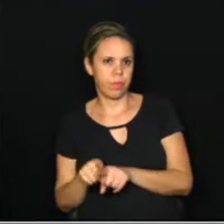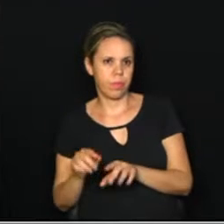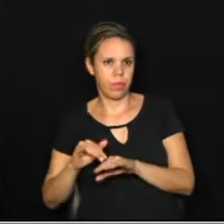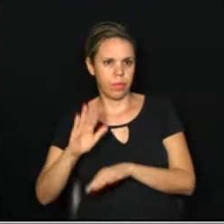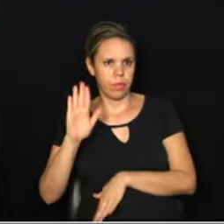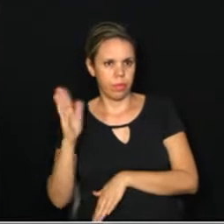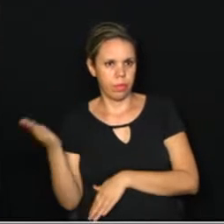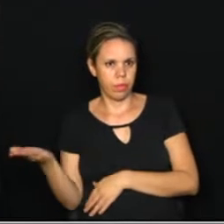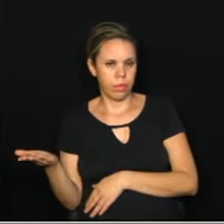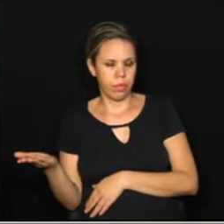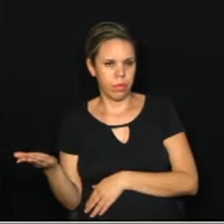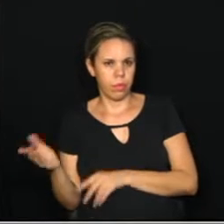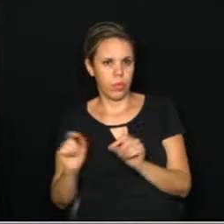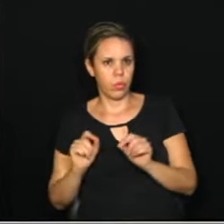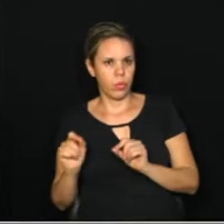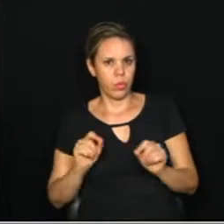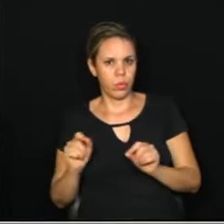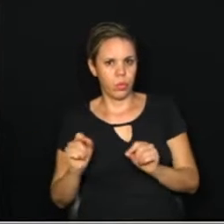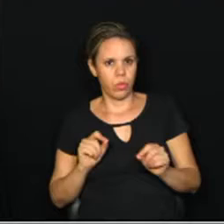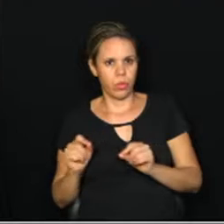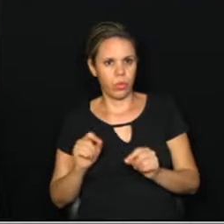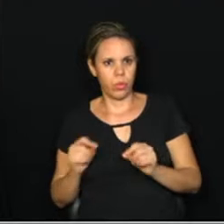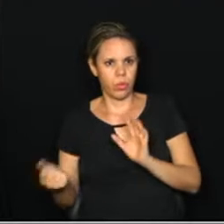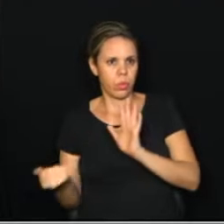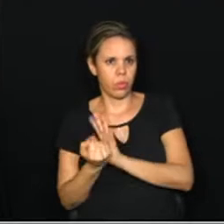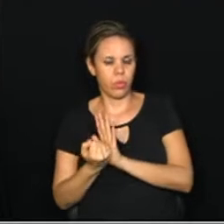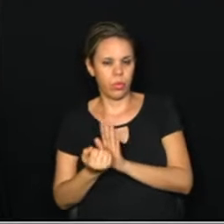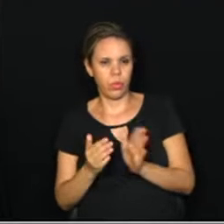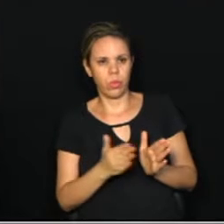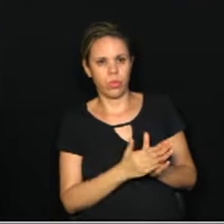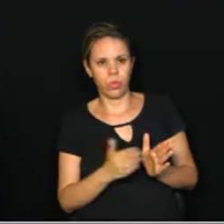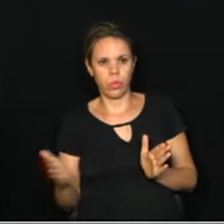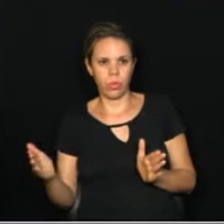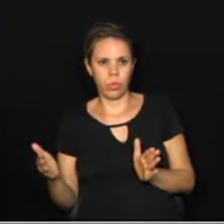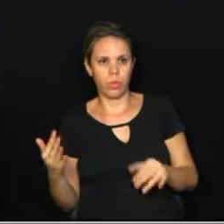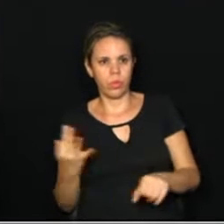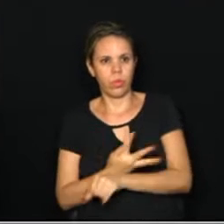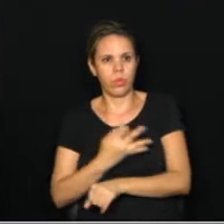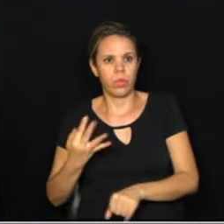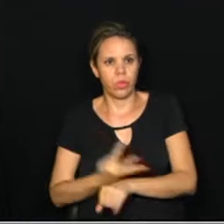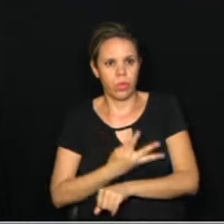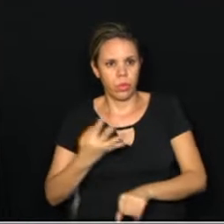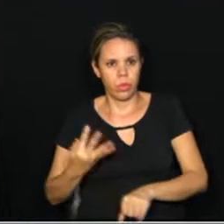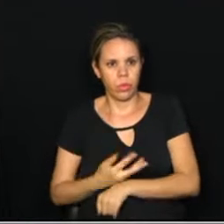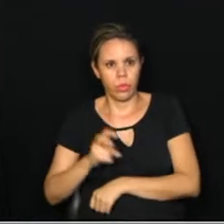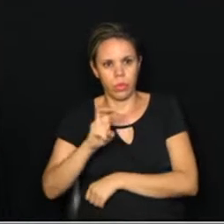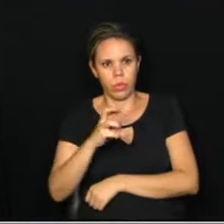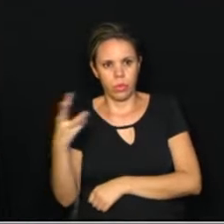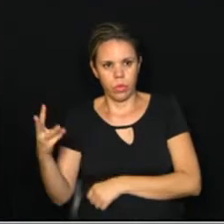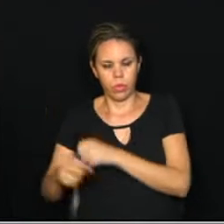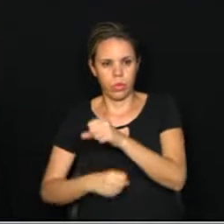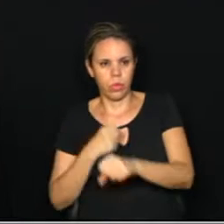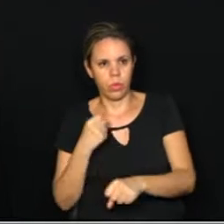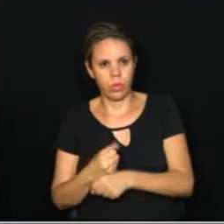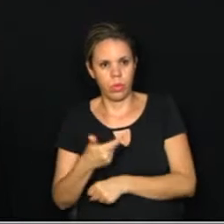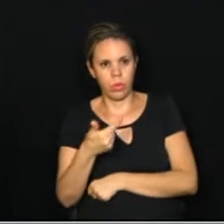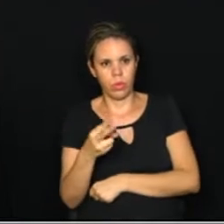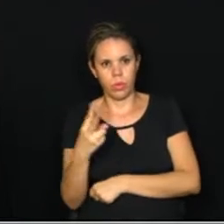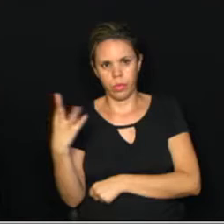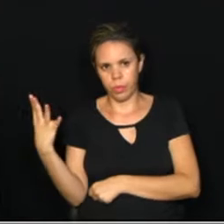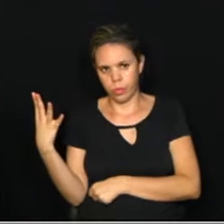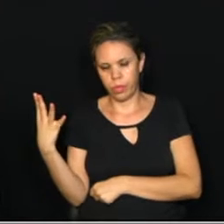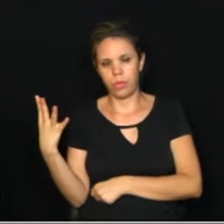acima do que a registrada nos períodos mais críticos, né, que foram em 53 e 2014, mas estamos